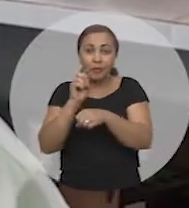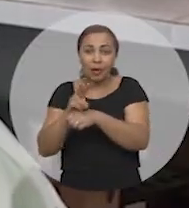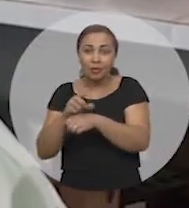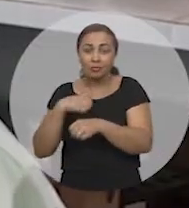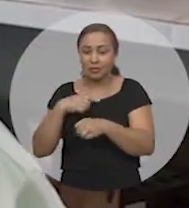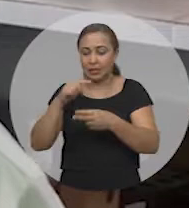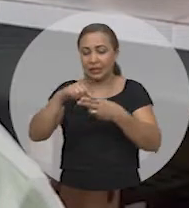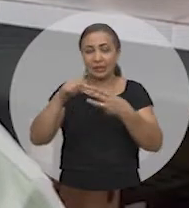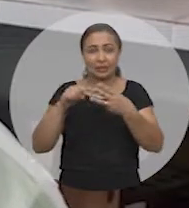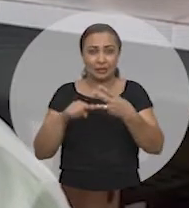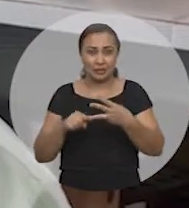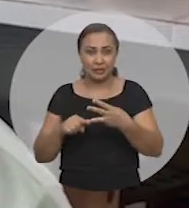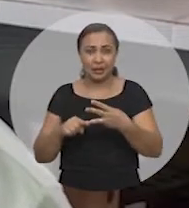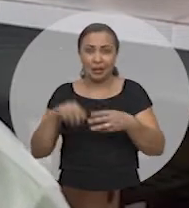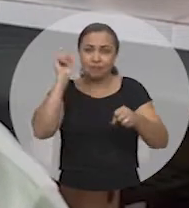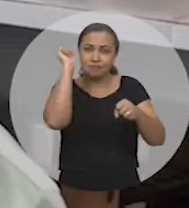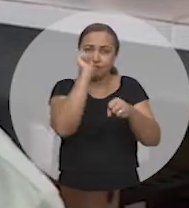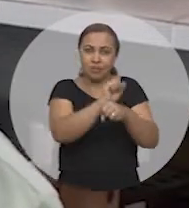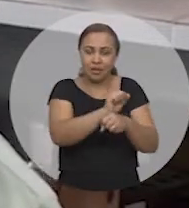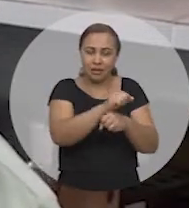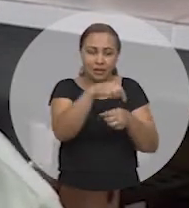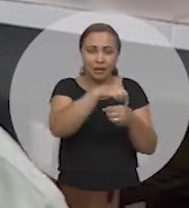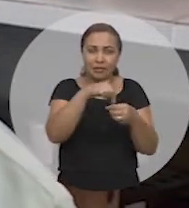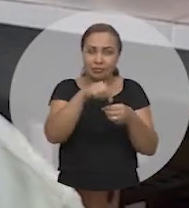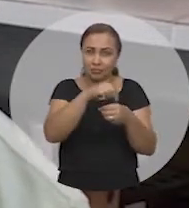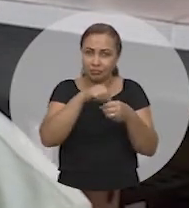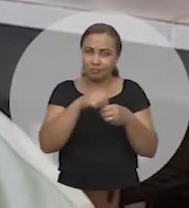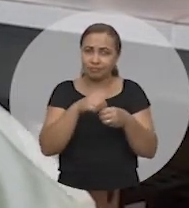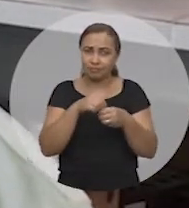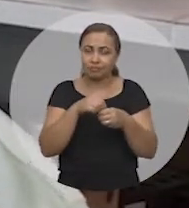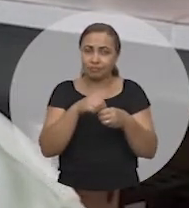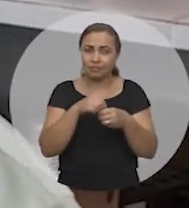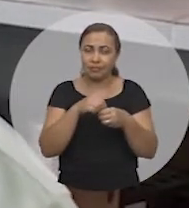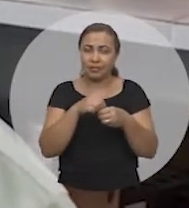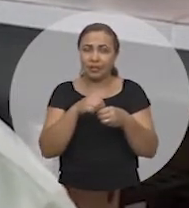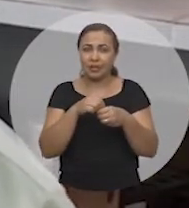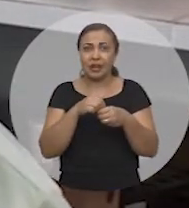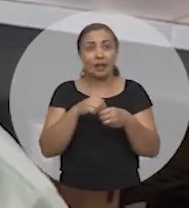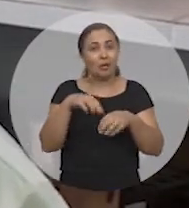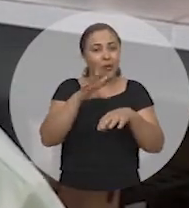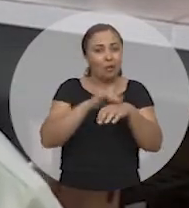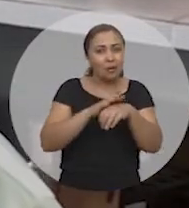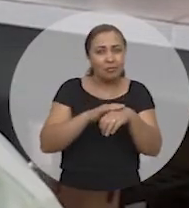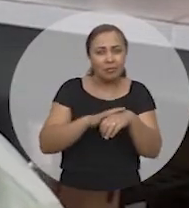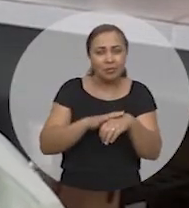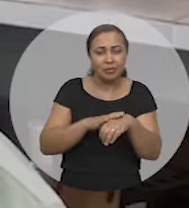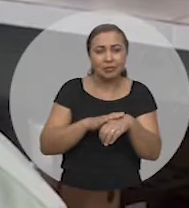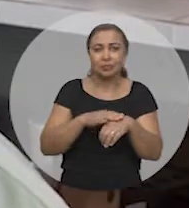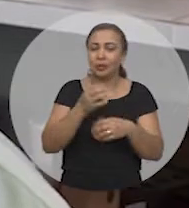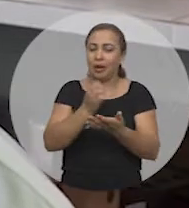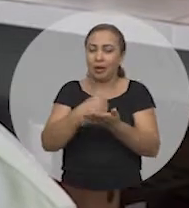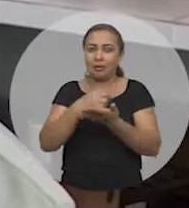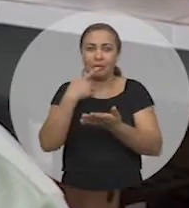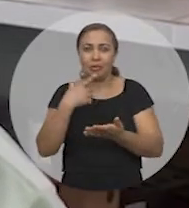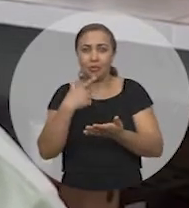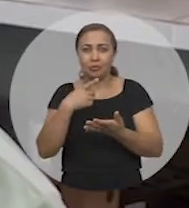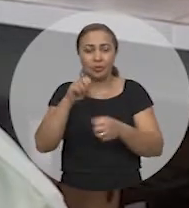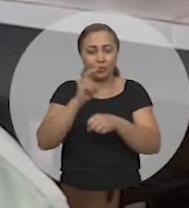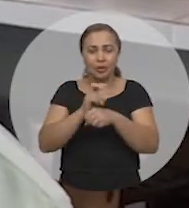mecanismo na verdade ter mecanismo ela inativa certo o a substância antibiótica bom